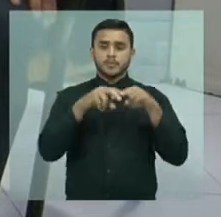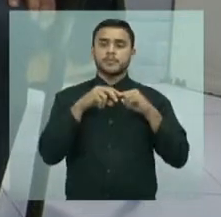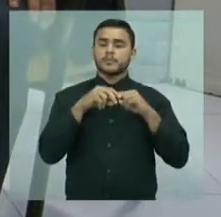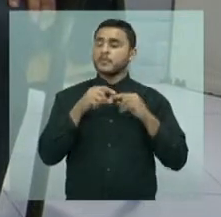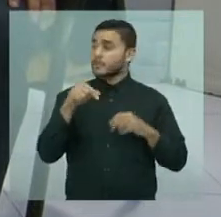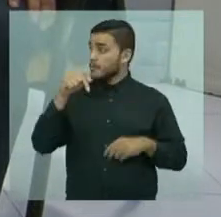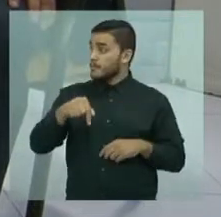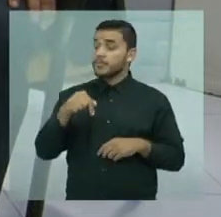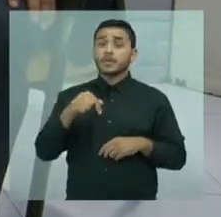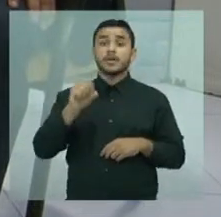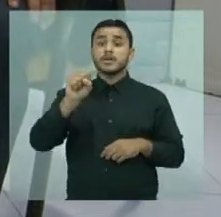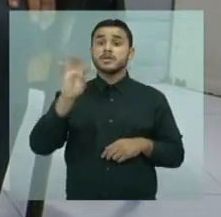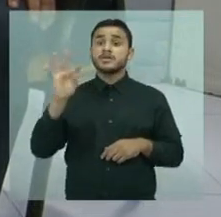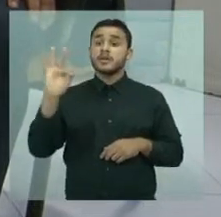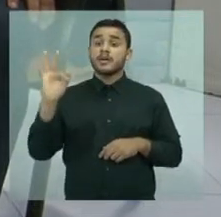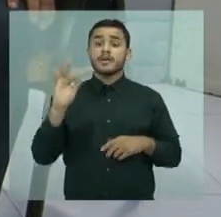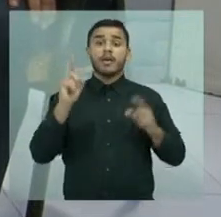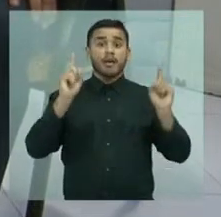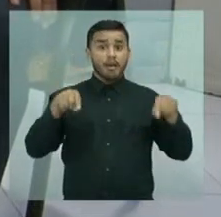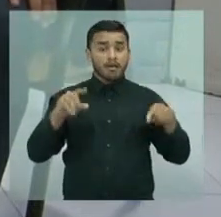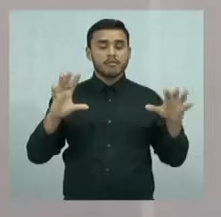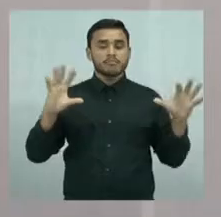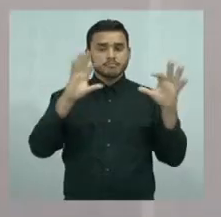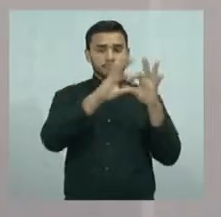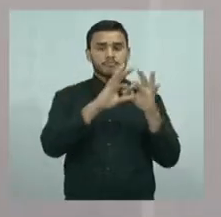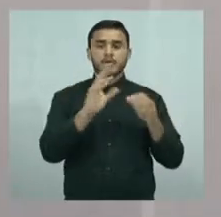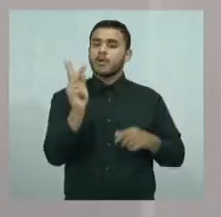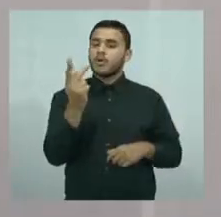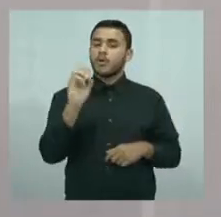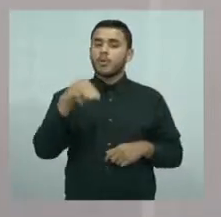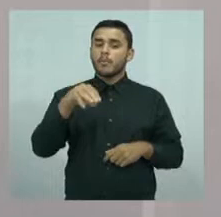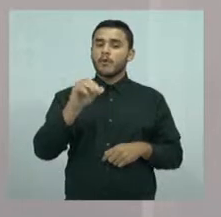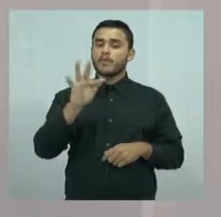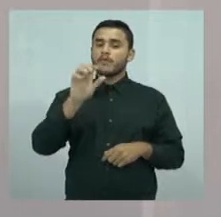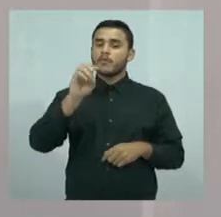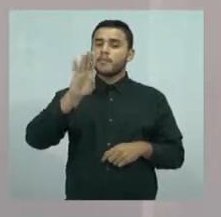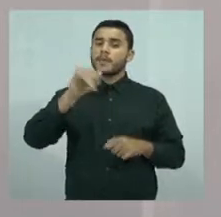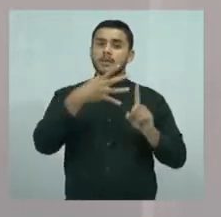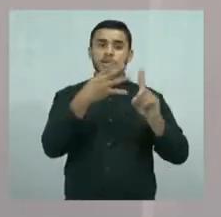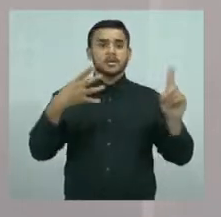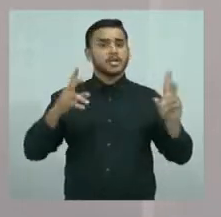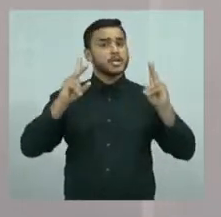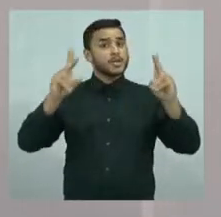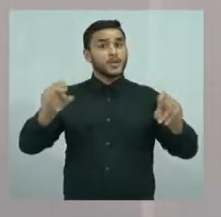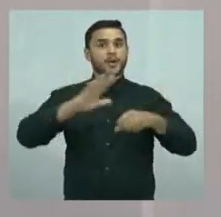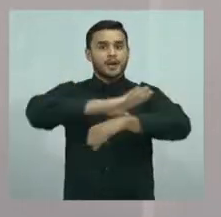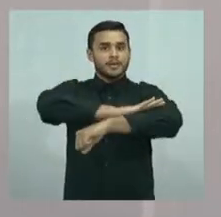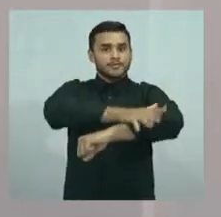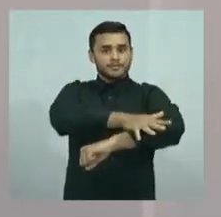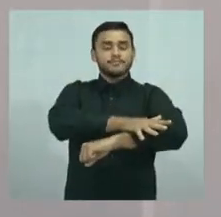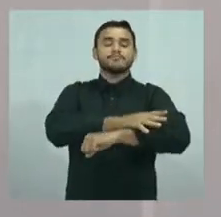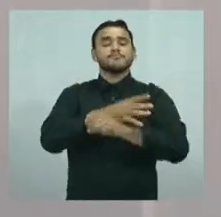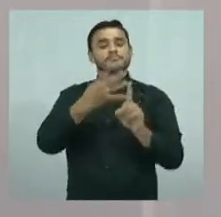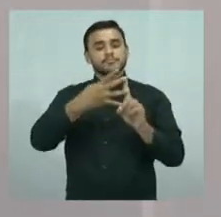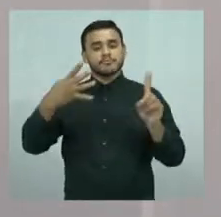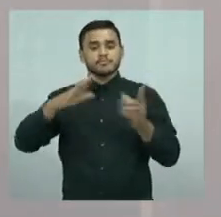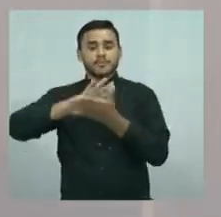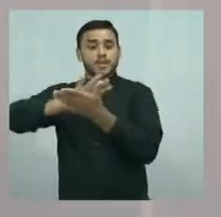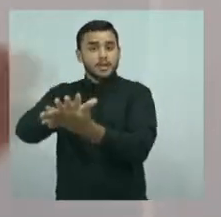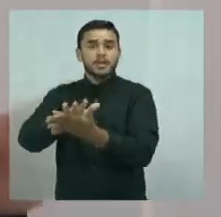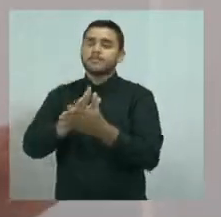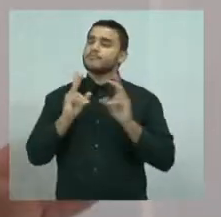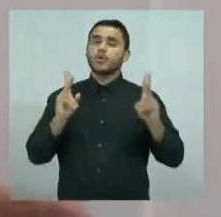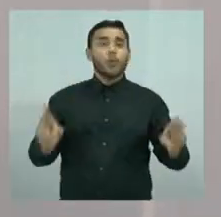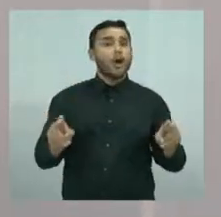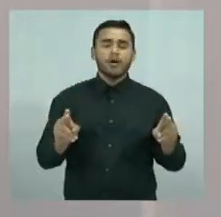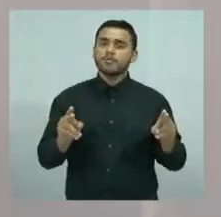a homofobia passa a se enquadrar criminalmente nos mesmos moldes do que se colocou a lei do racismo.